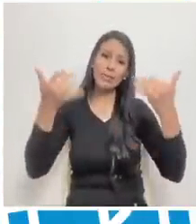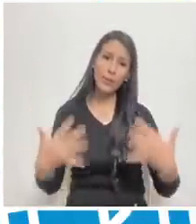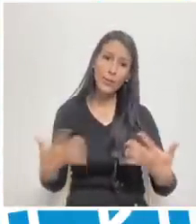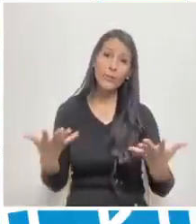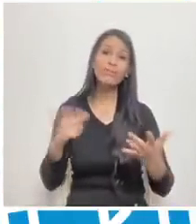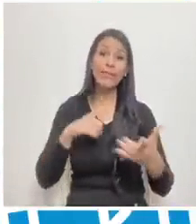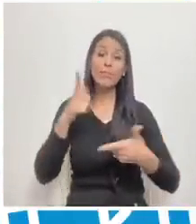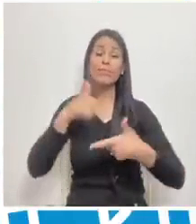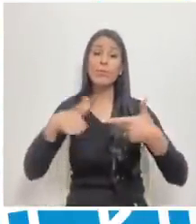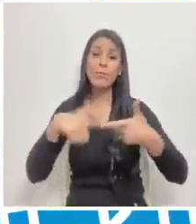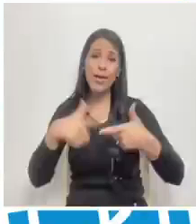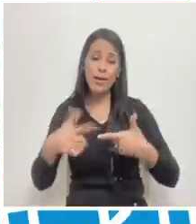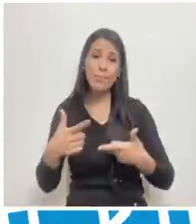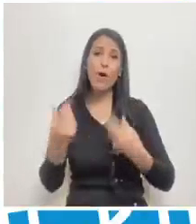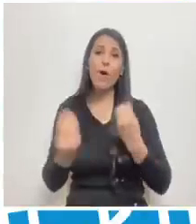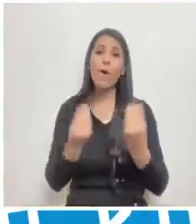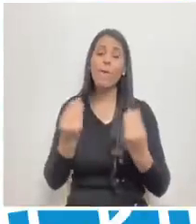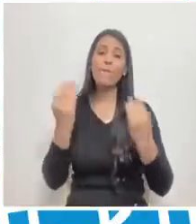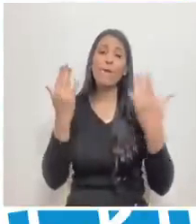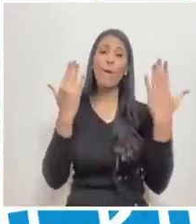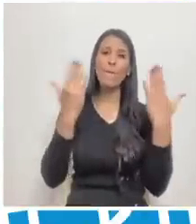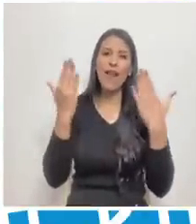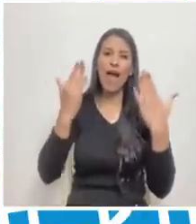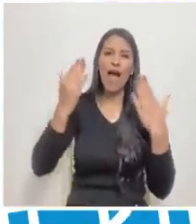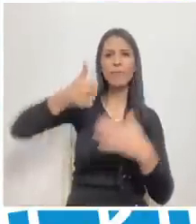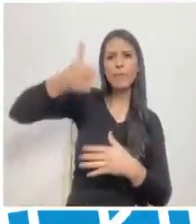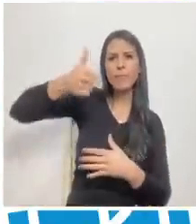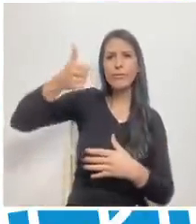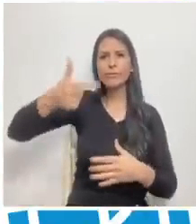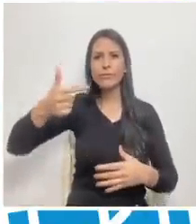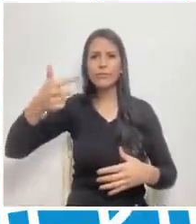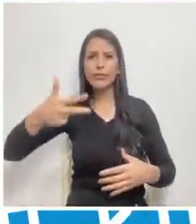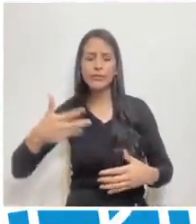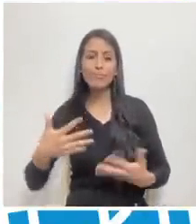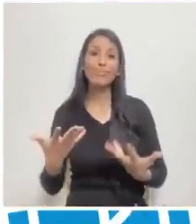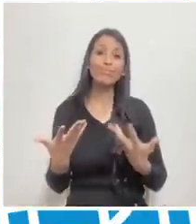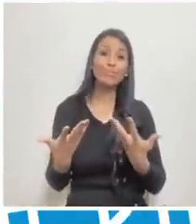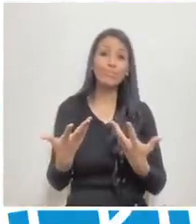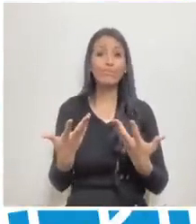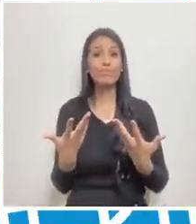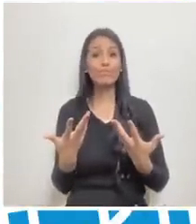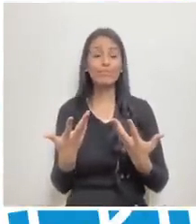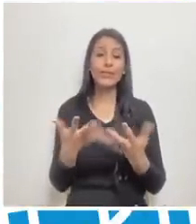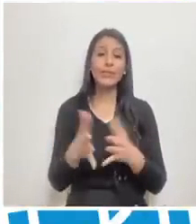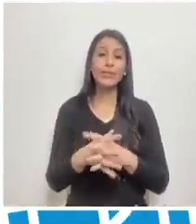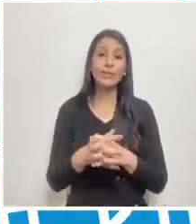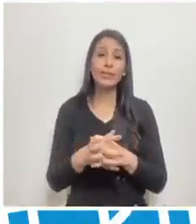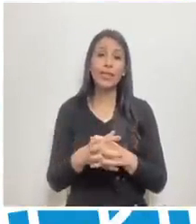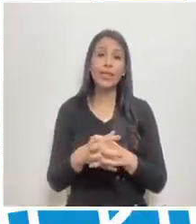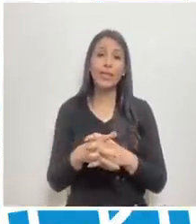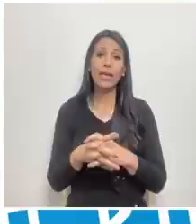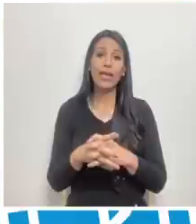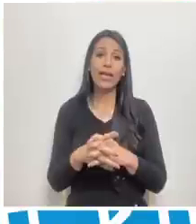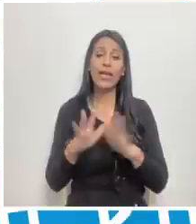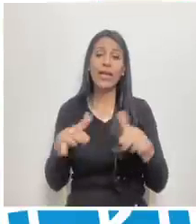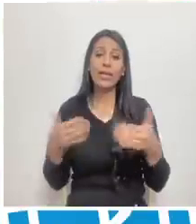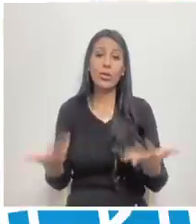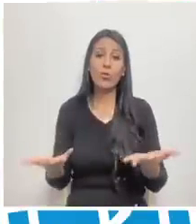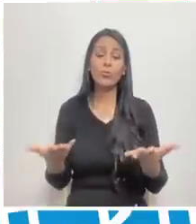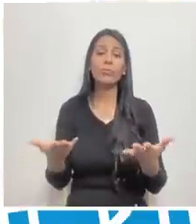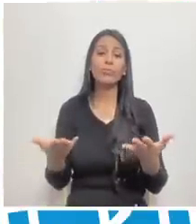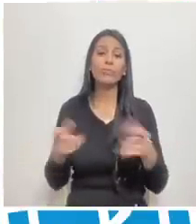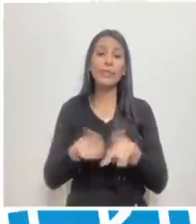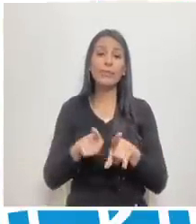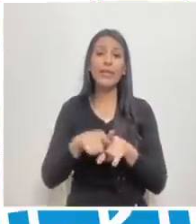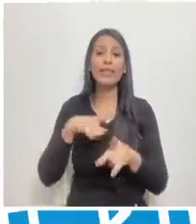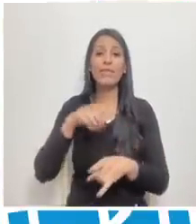a realização dessa avaliação nesse nível. Então, a própria ABAV se posicionou no sentido